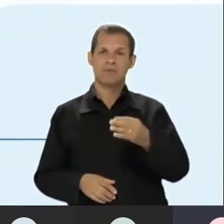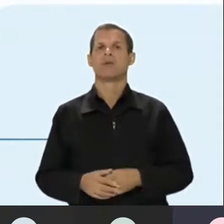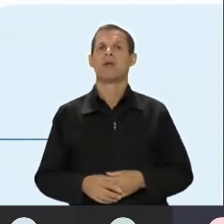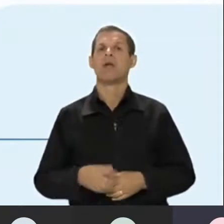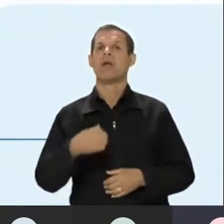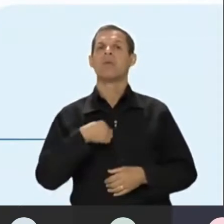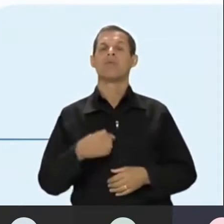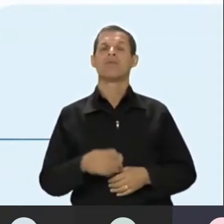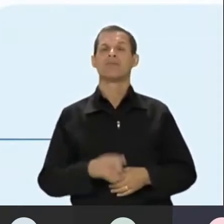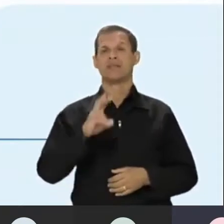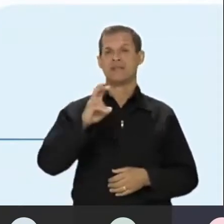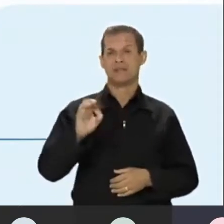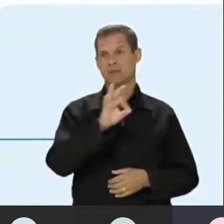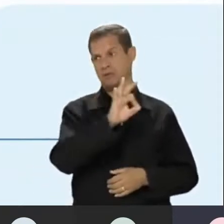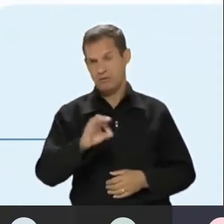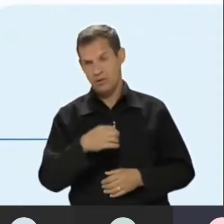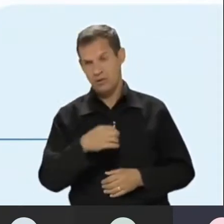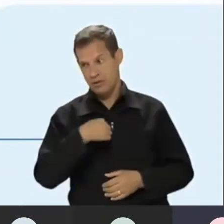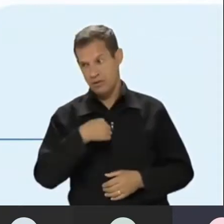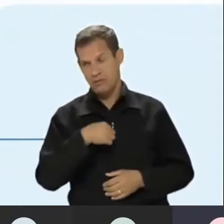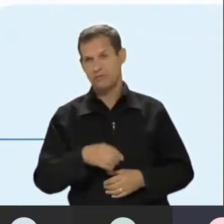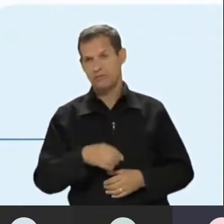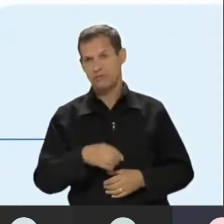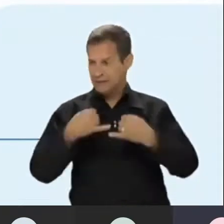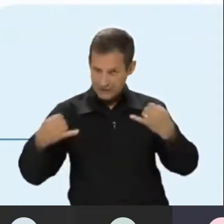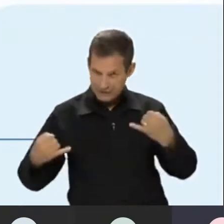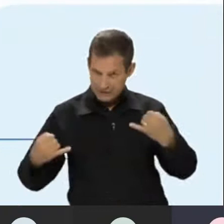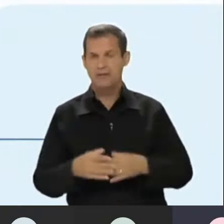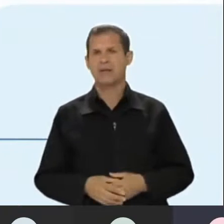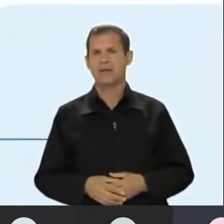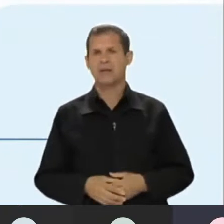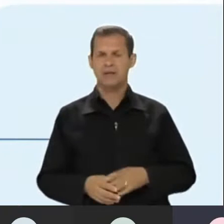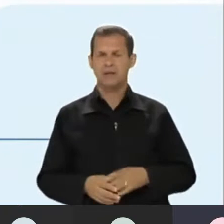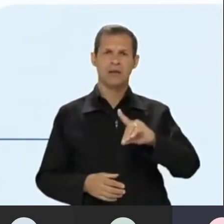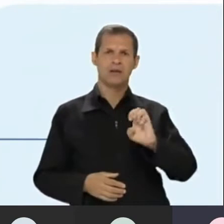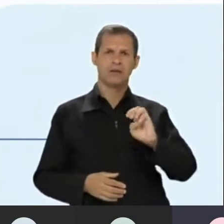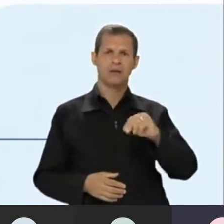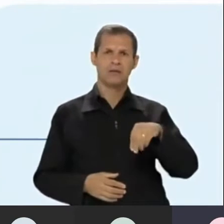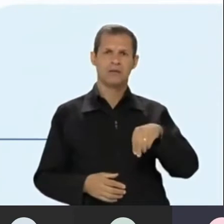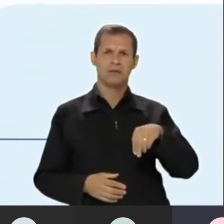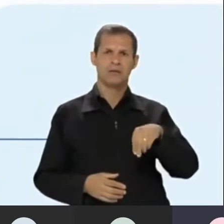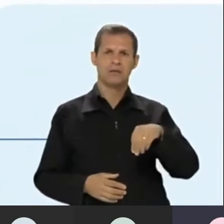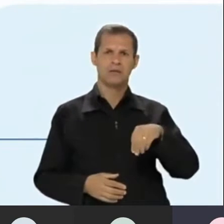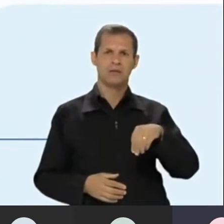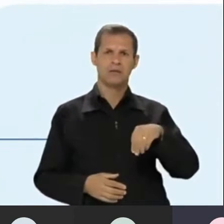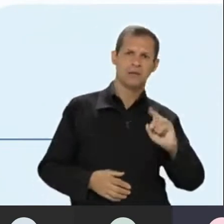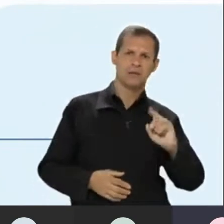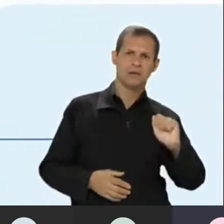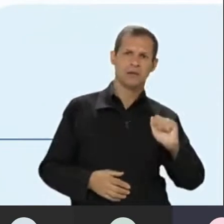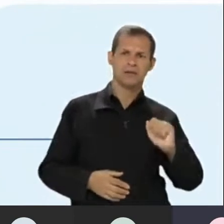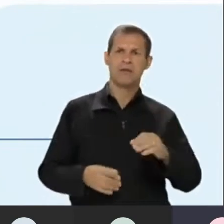50%. Então, eu venho aqui, 50%, vou pegar essa linha e vou deixar ela demarcada.